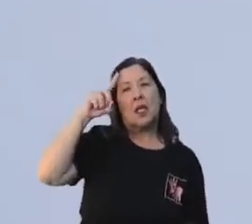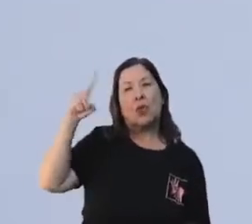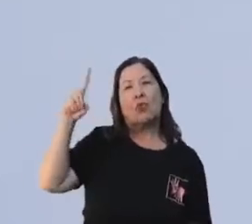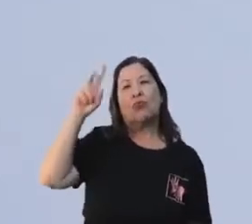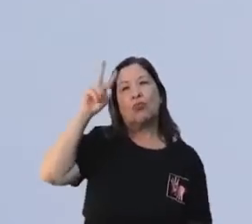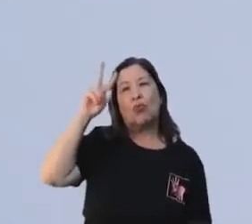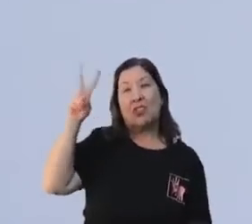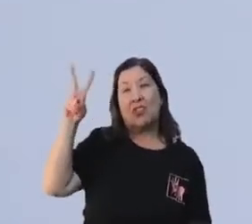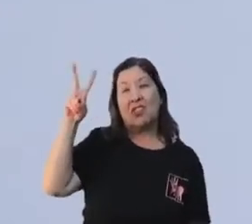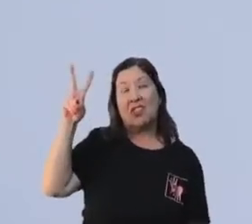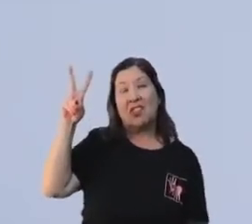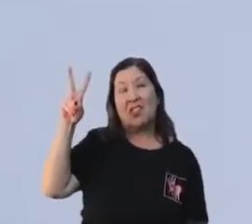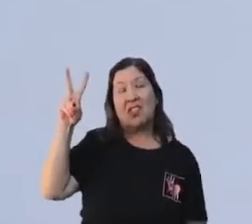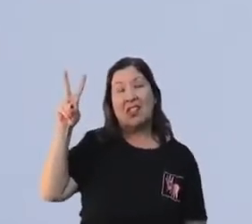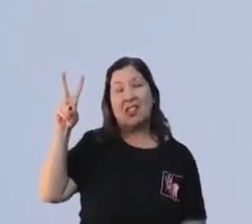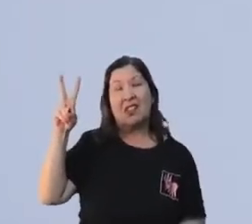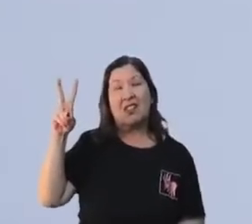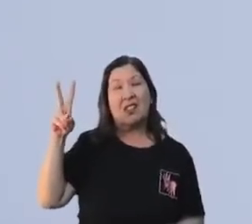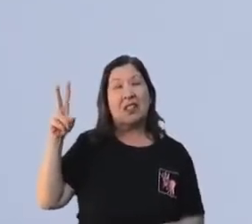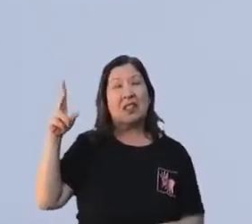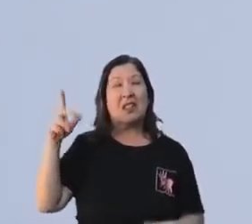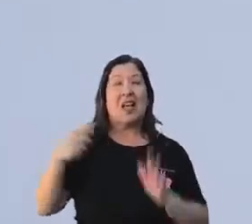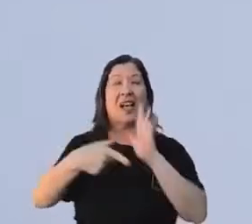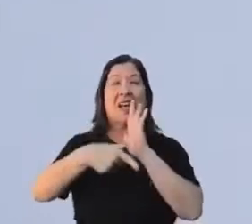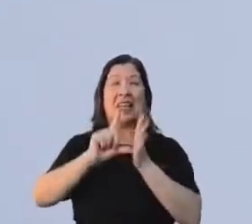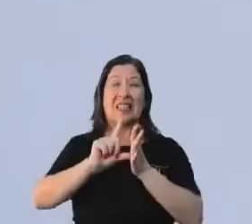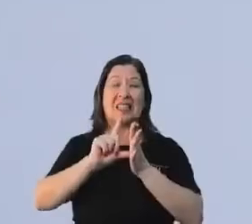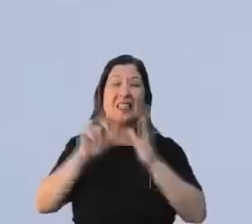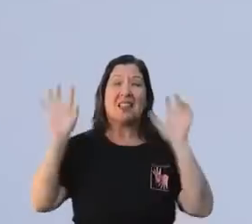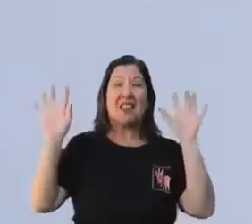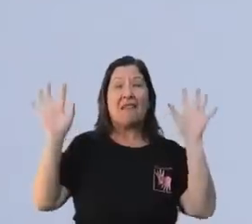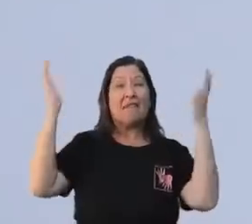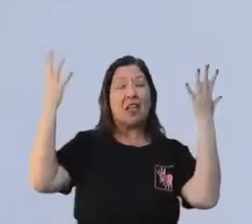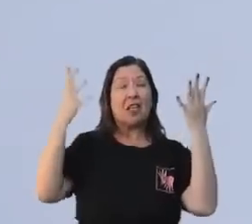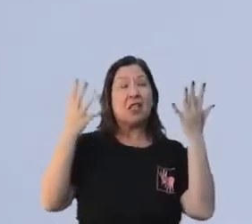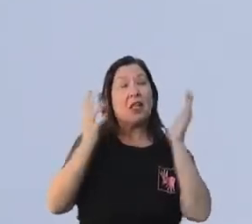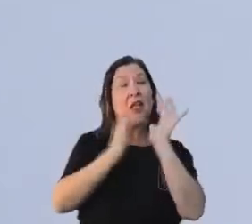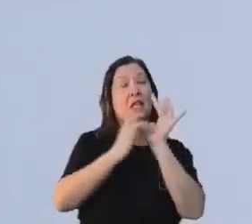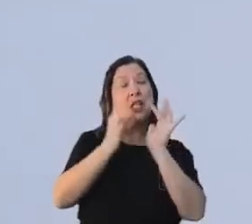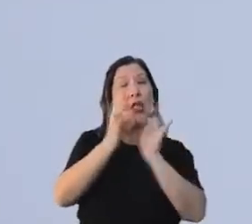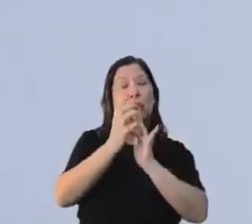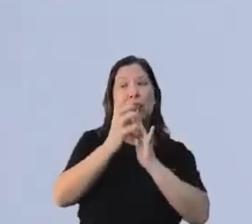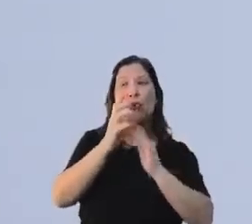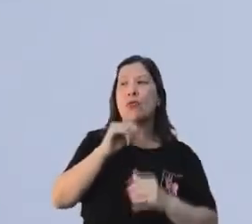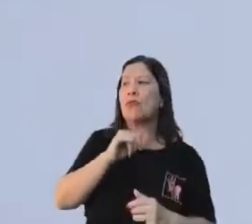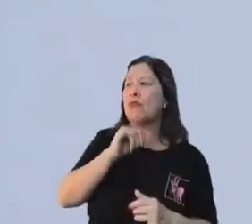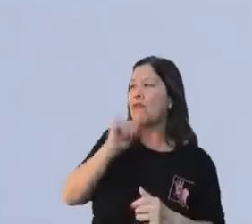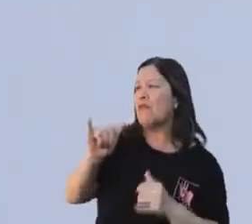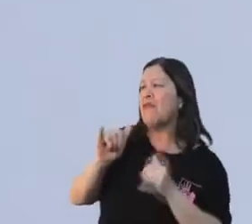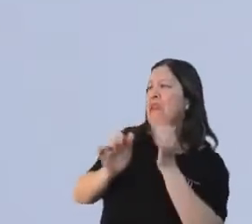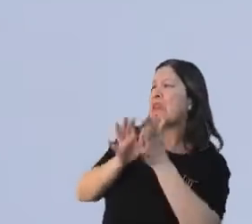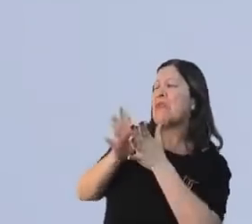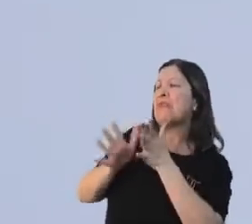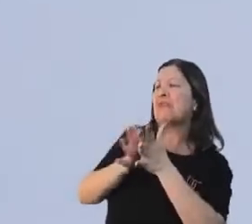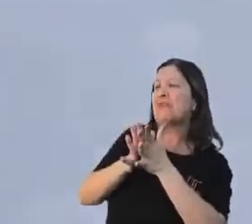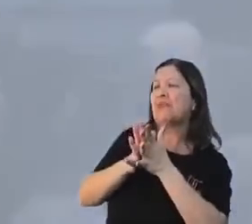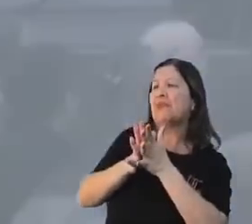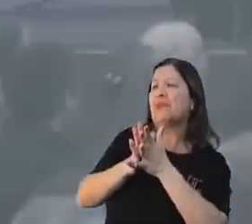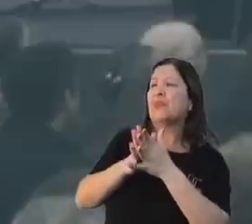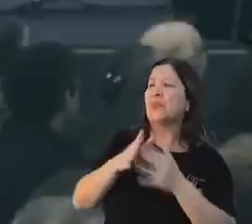Jesus quem disse para os seus discípulos que ele estava para ser entregue nas mãos dos principais sacerdotes e